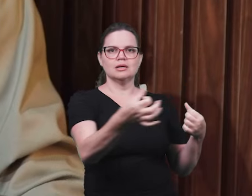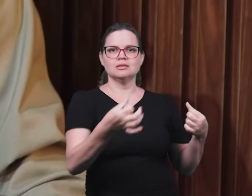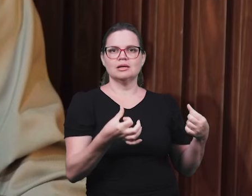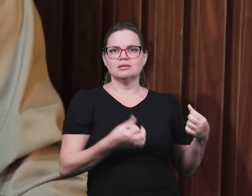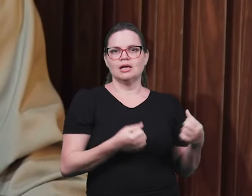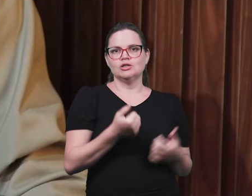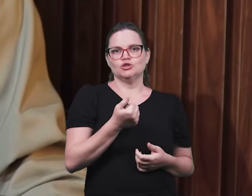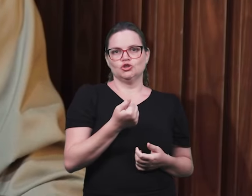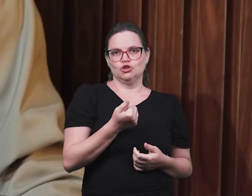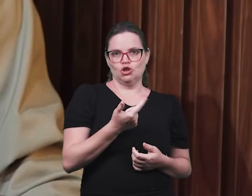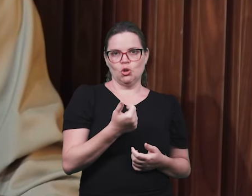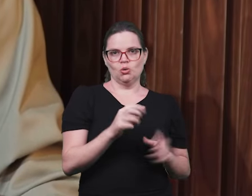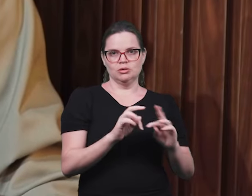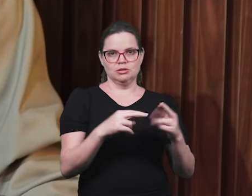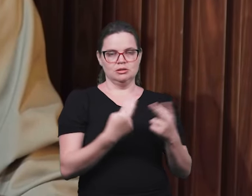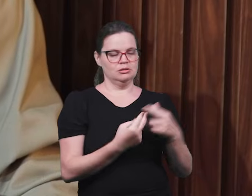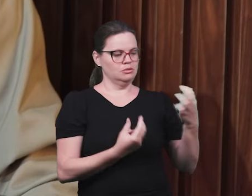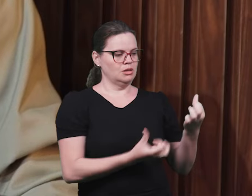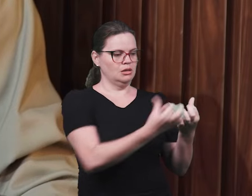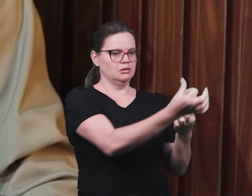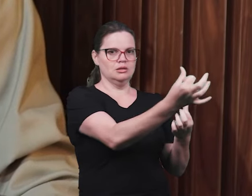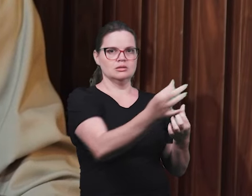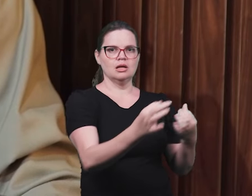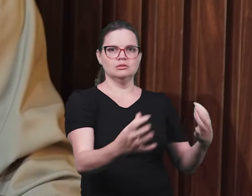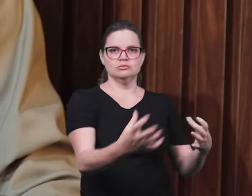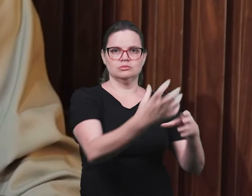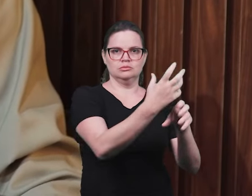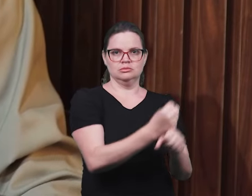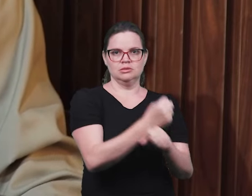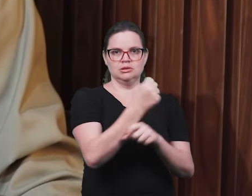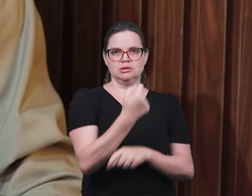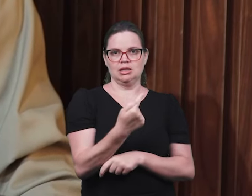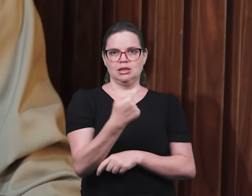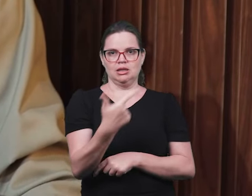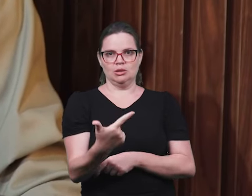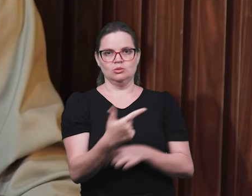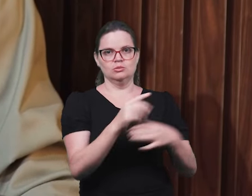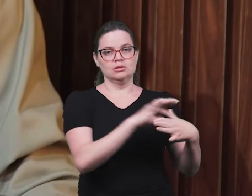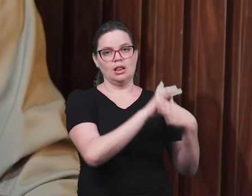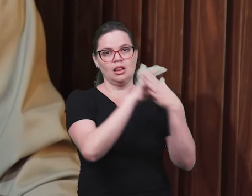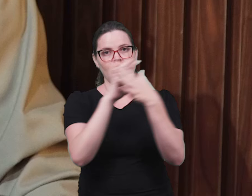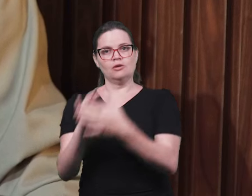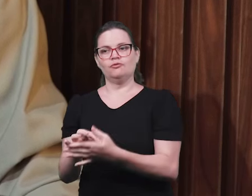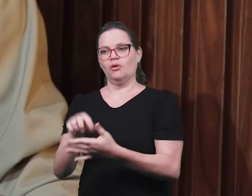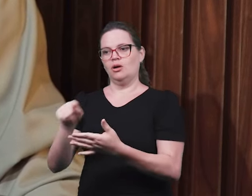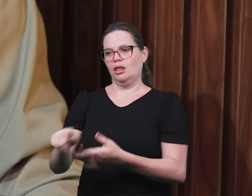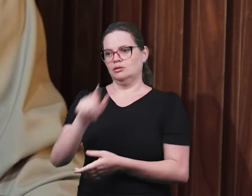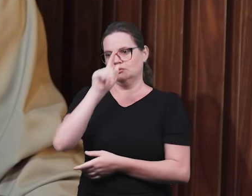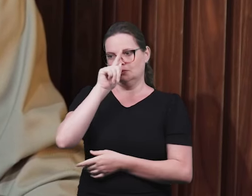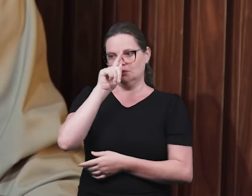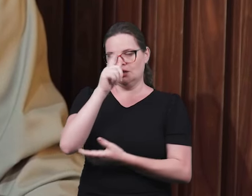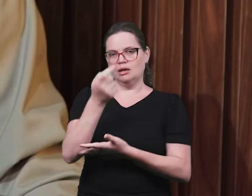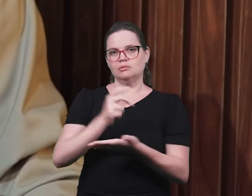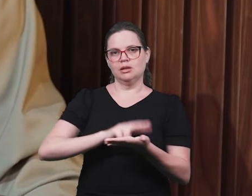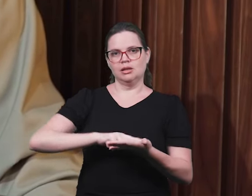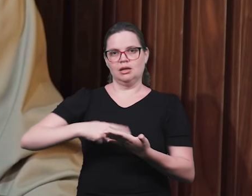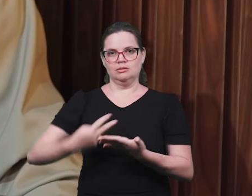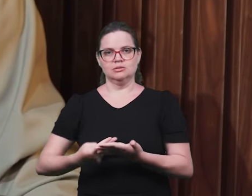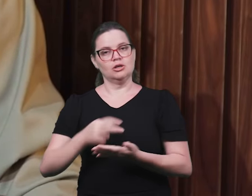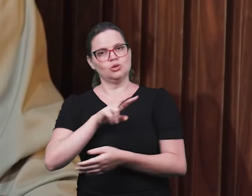das 12 tribos, né, 6 de cada tribo, formaram os 72, e o nome